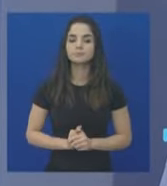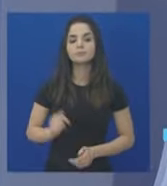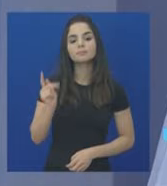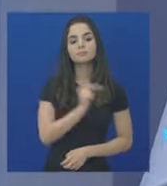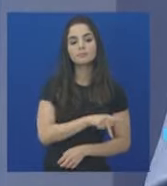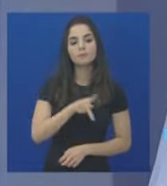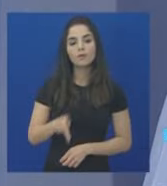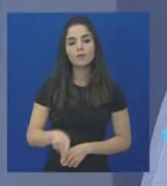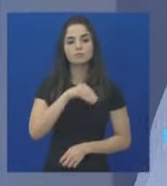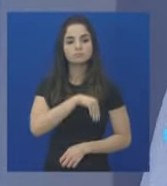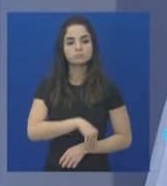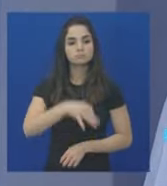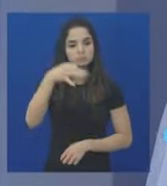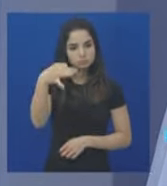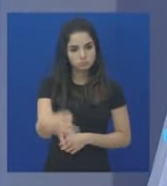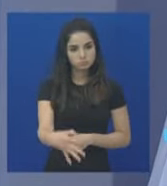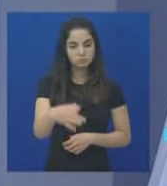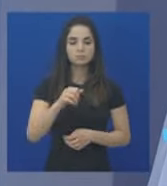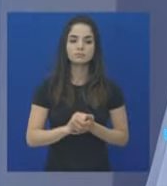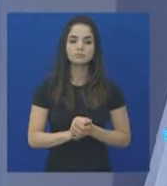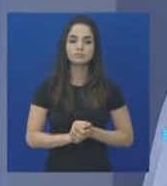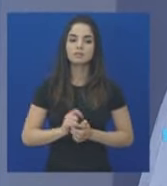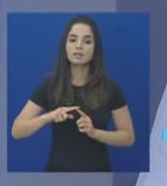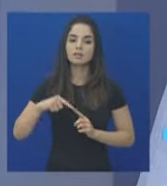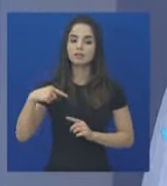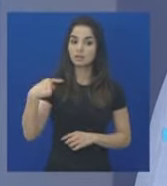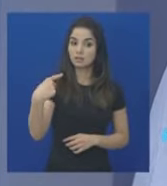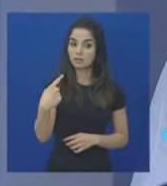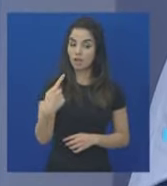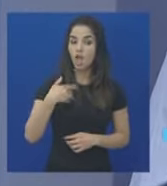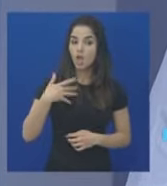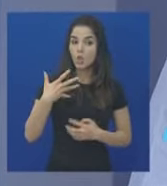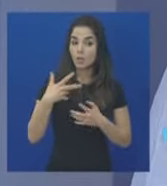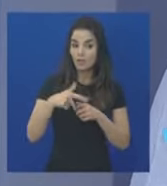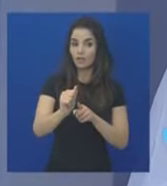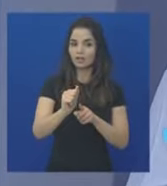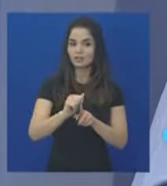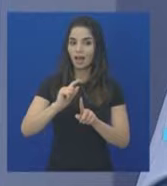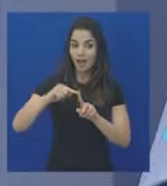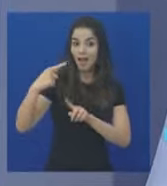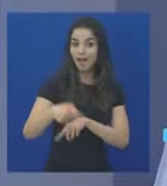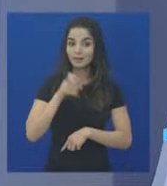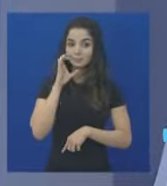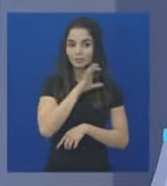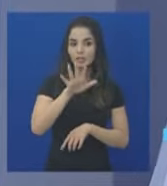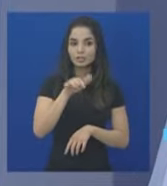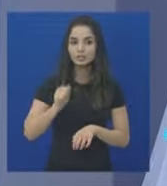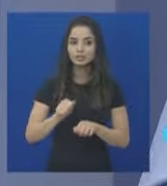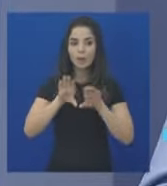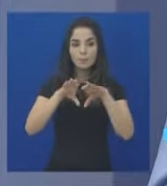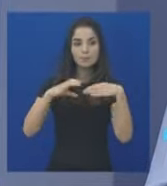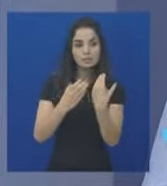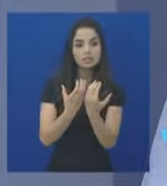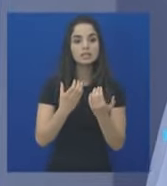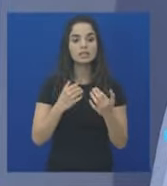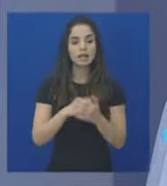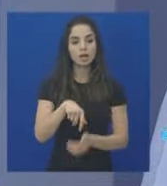dia e imediatamente após a eleição, estaremos convocando o sindicato dos professores,